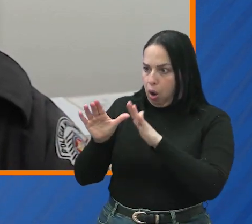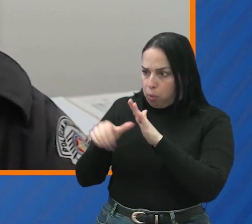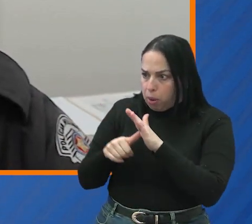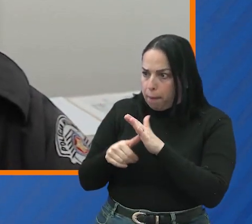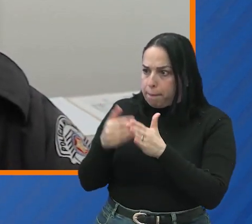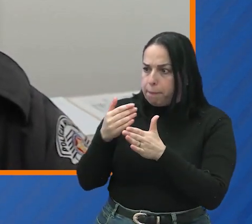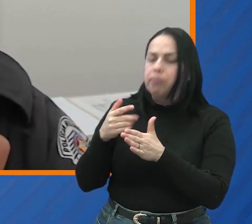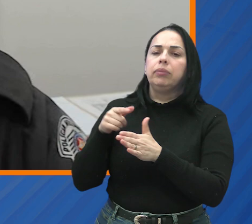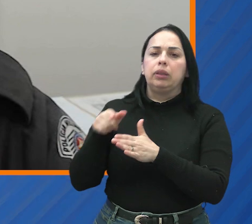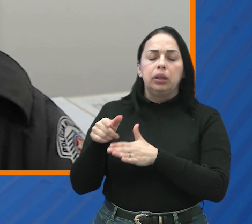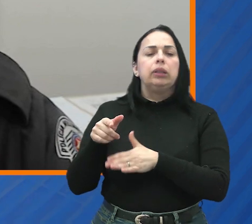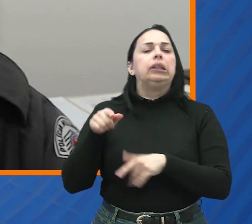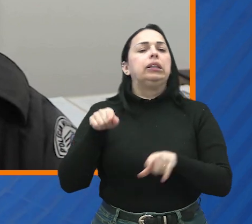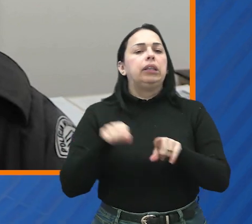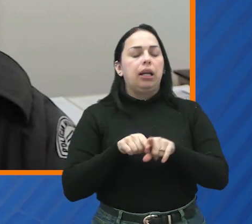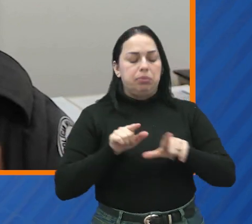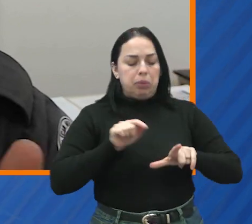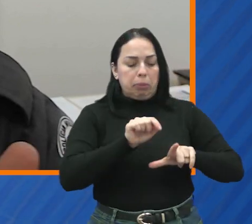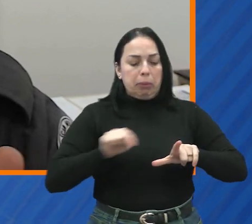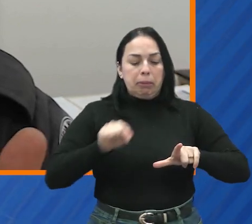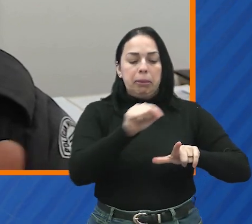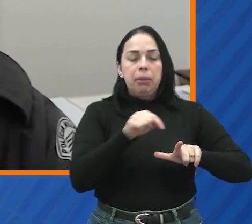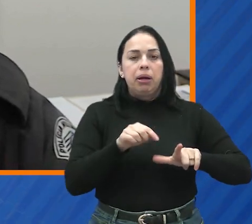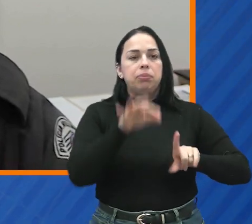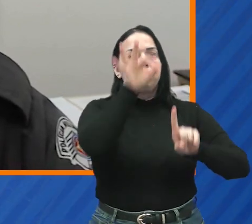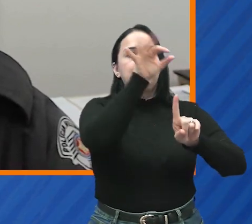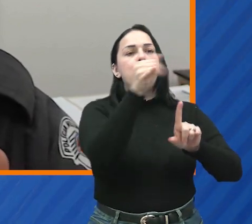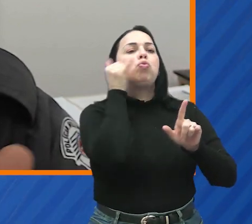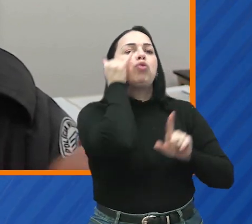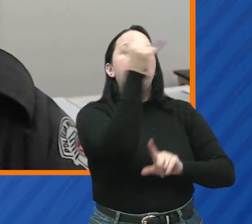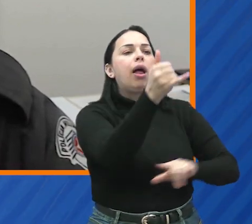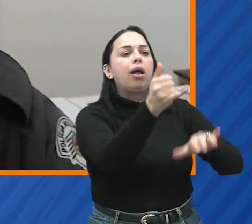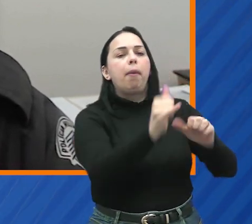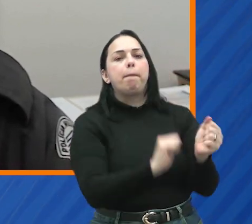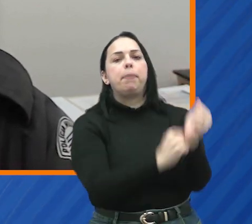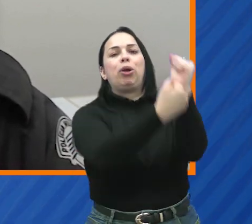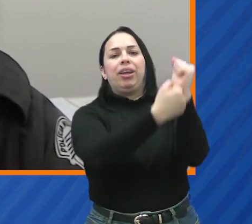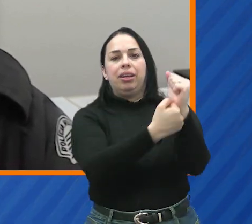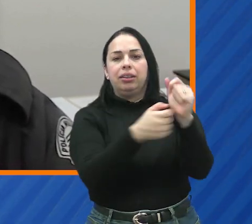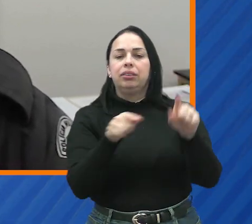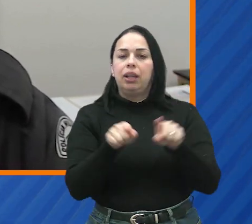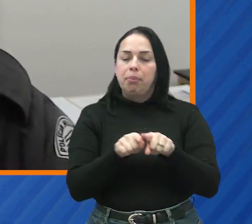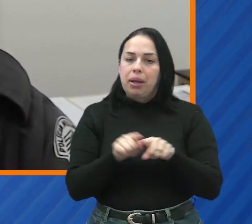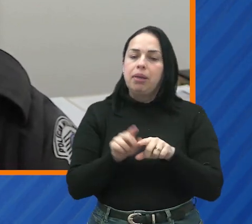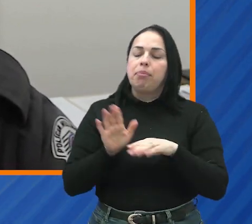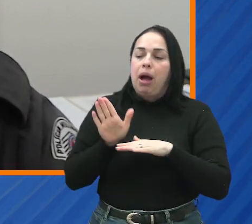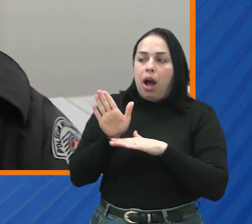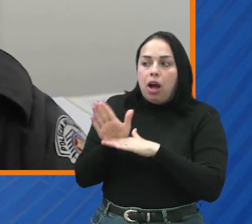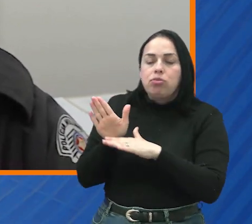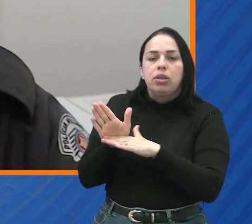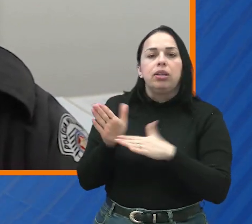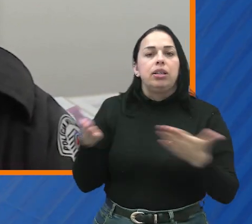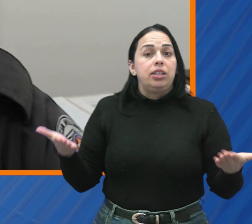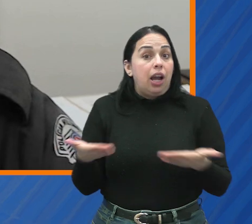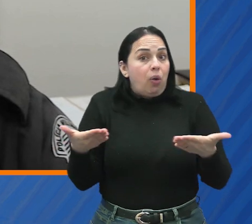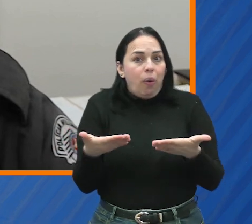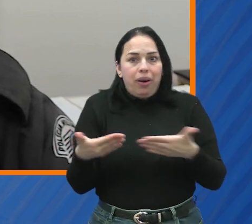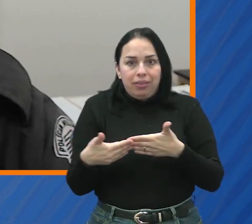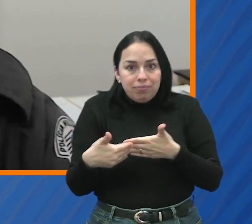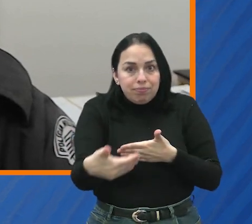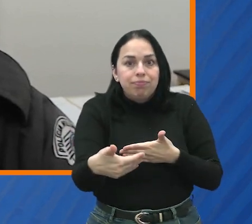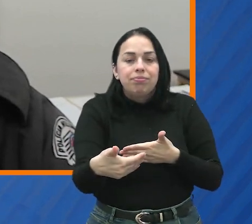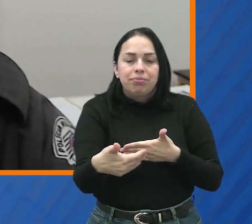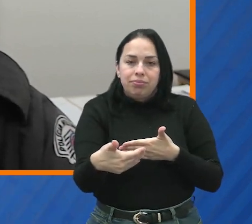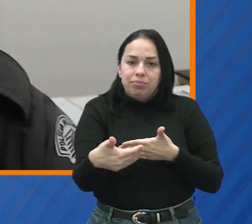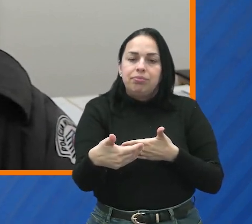celular, ele não tem muitas possibilidades de ofertar uma melhor qualidade na prestação de serviço. E a partir de agora, o